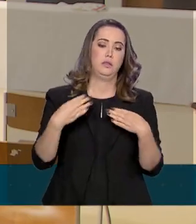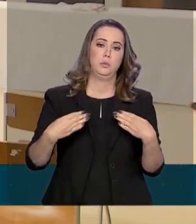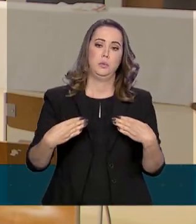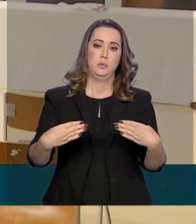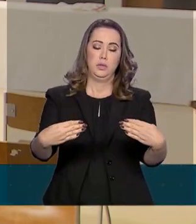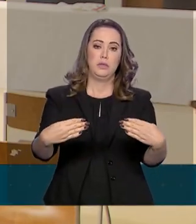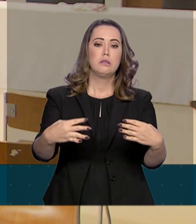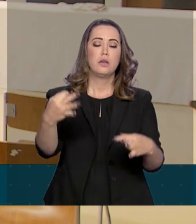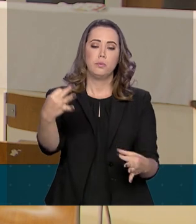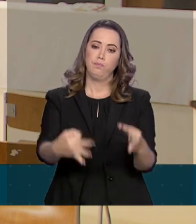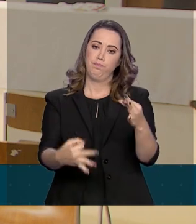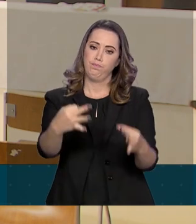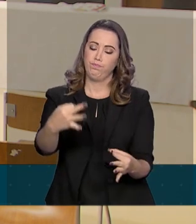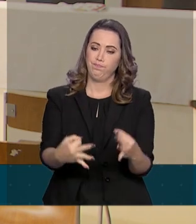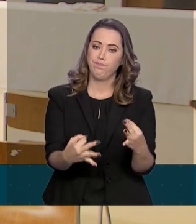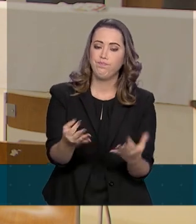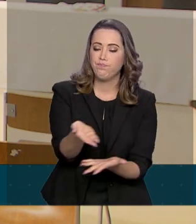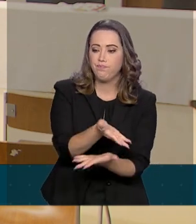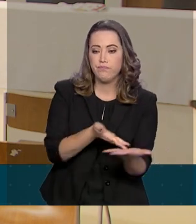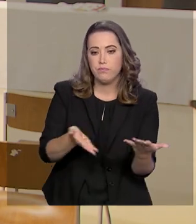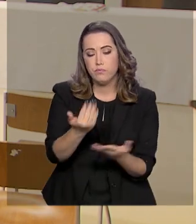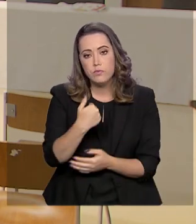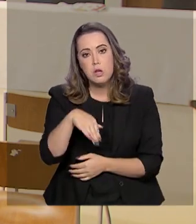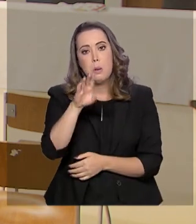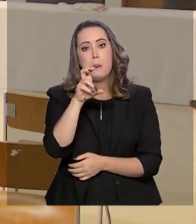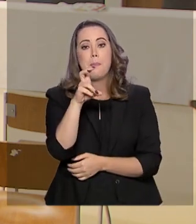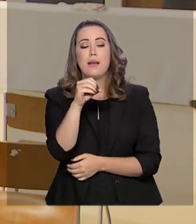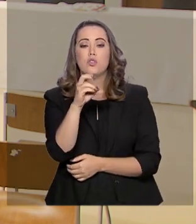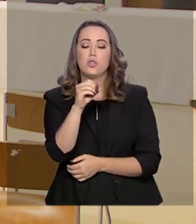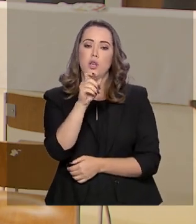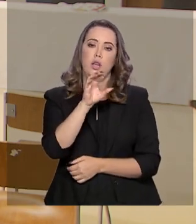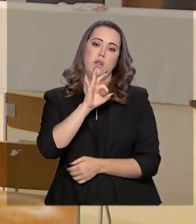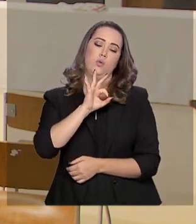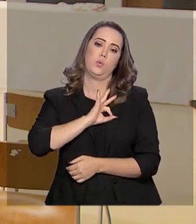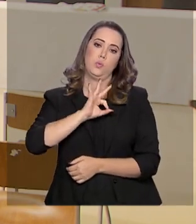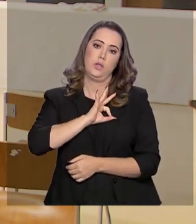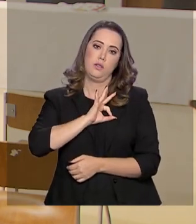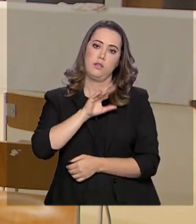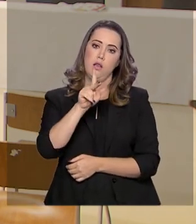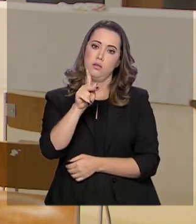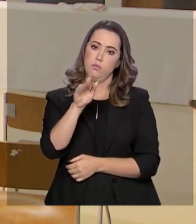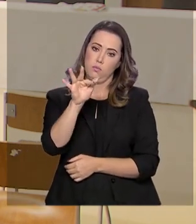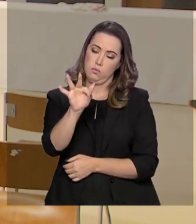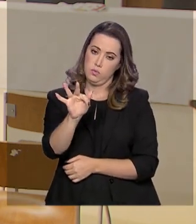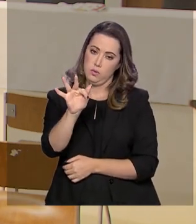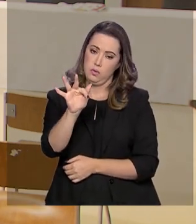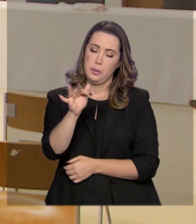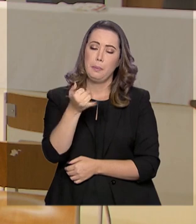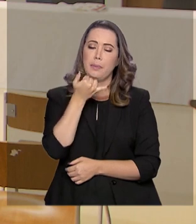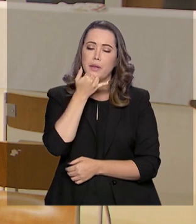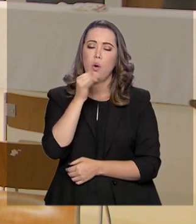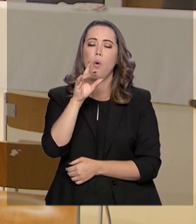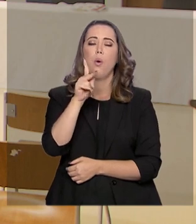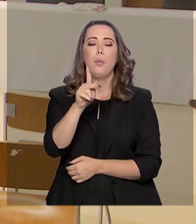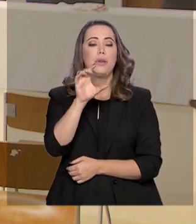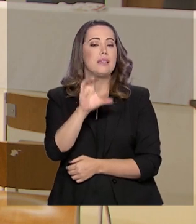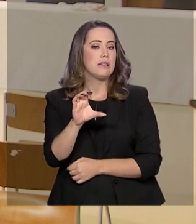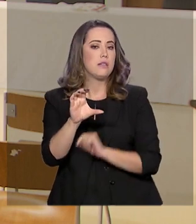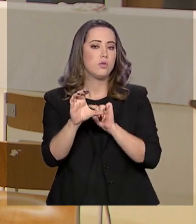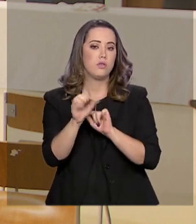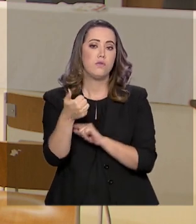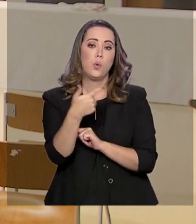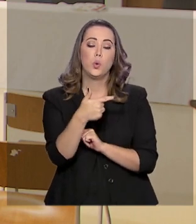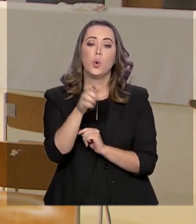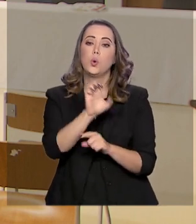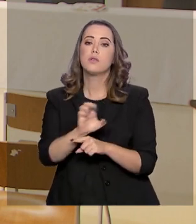Justiça e Segurança Pública e envolveu mais de 500 policiais civis em 12 estados, além da colaboração de mais quatro